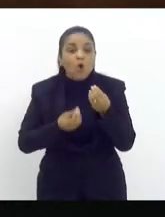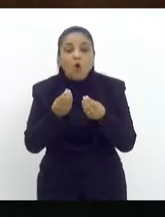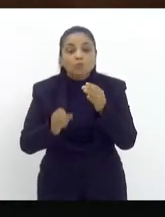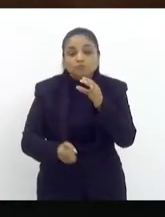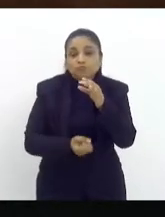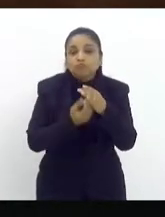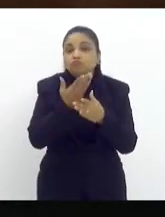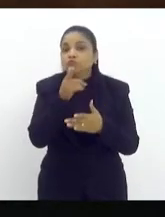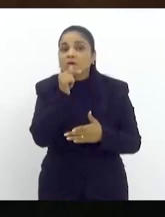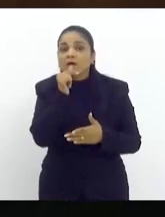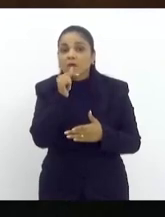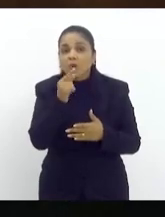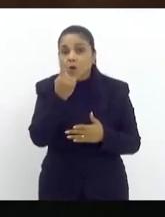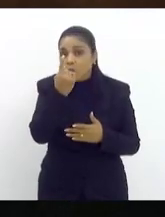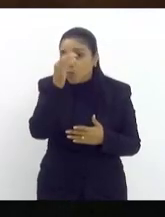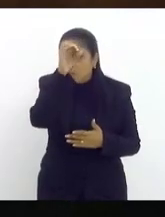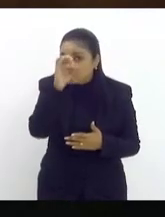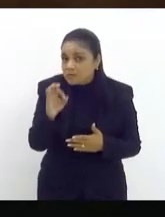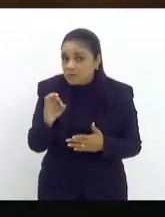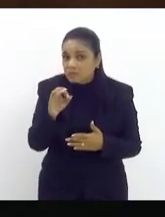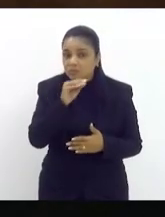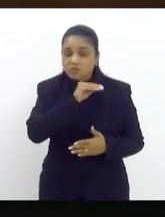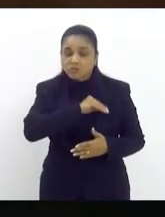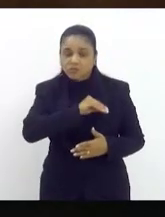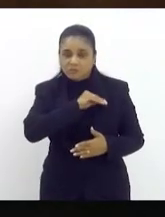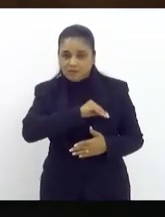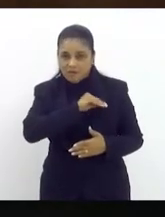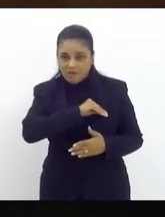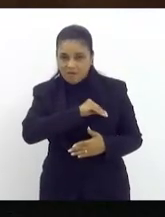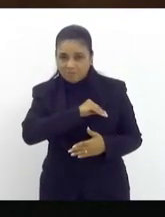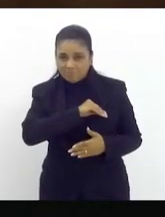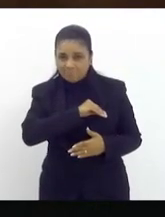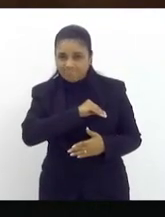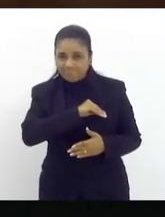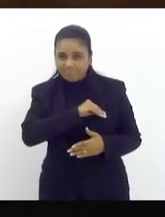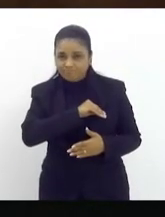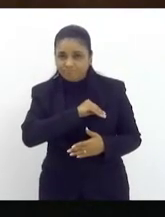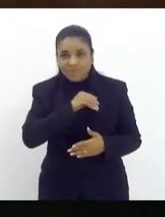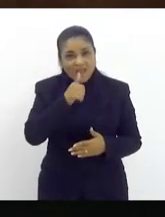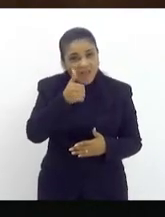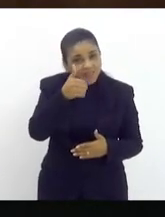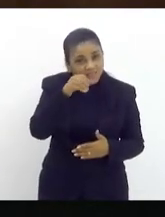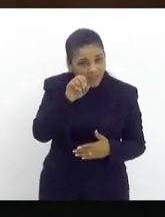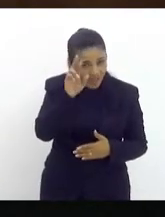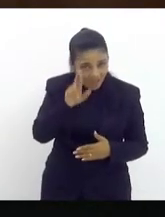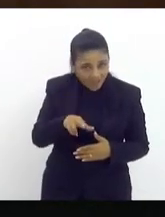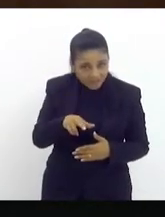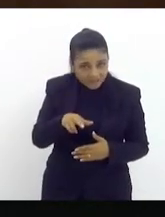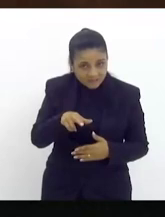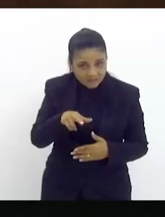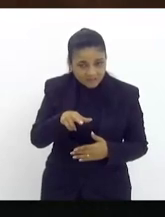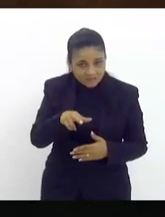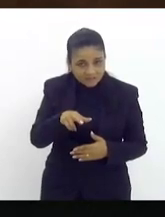água? 1% do salário mínimo é cerca de R$10. R$10 a gente paga